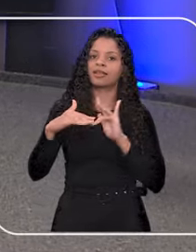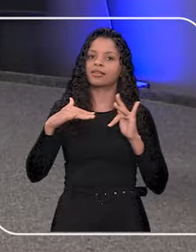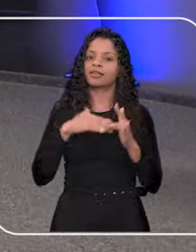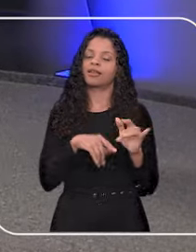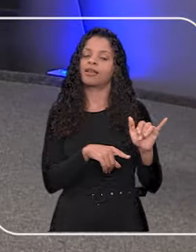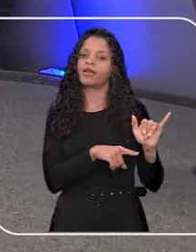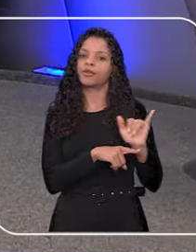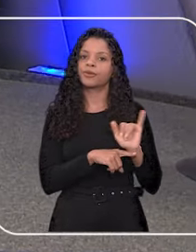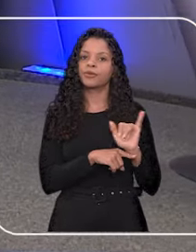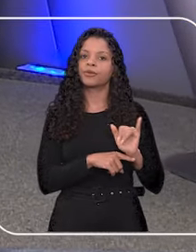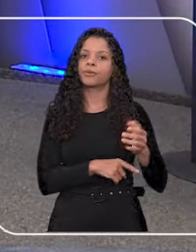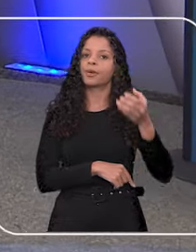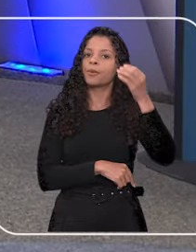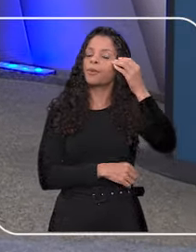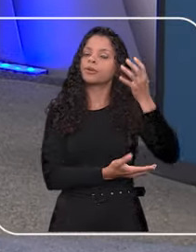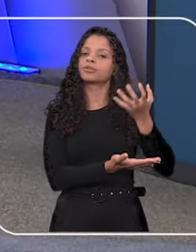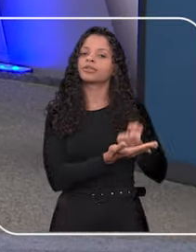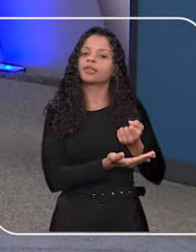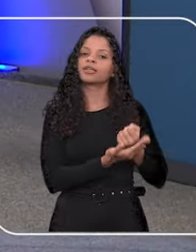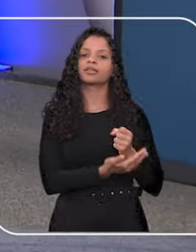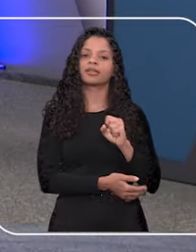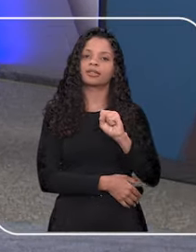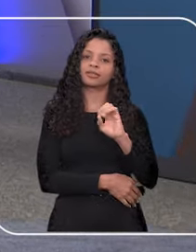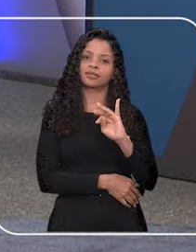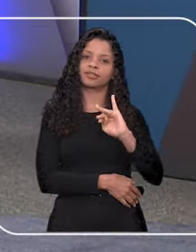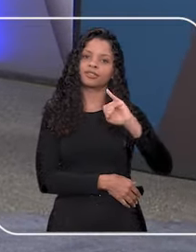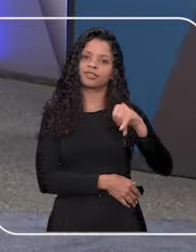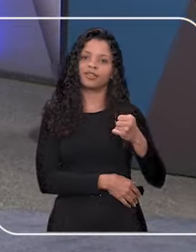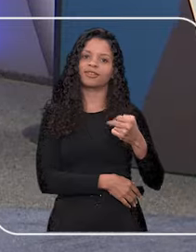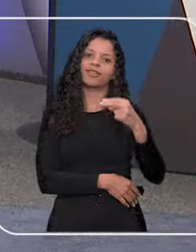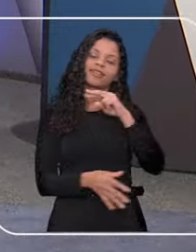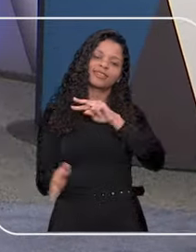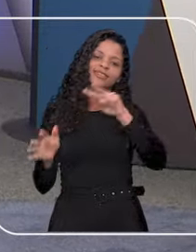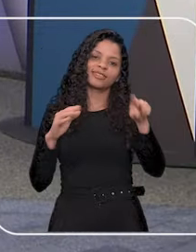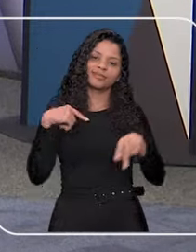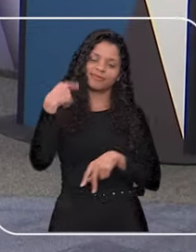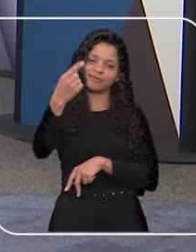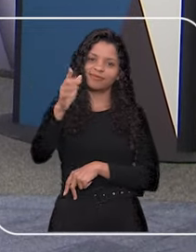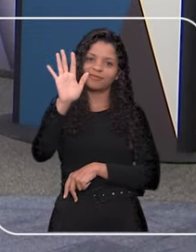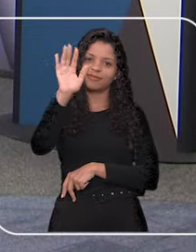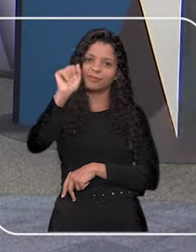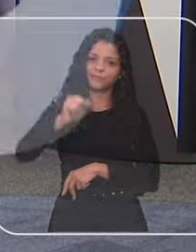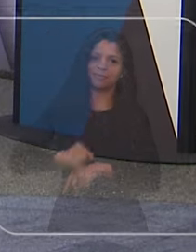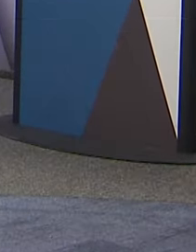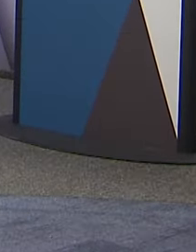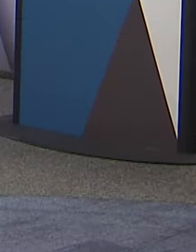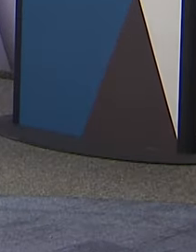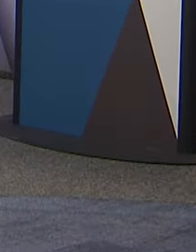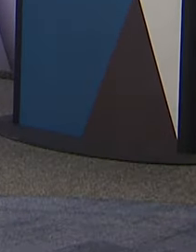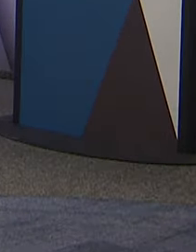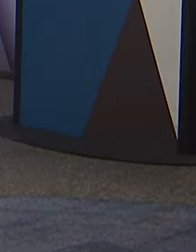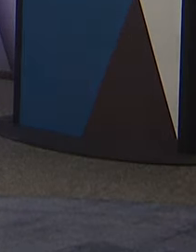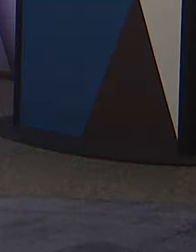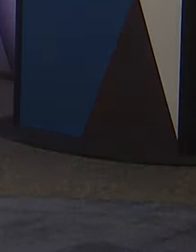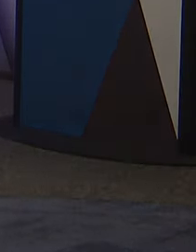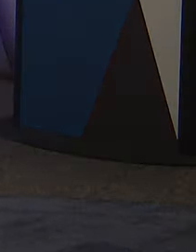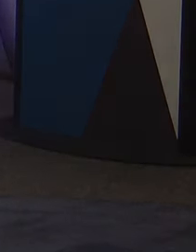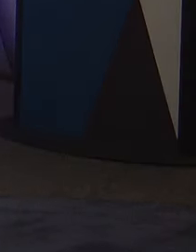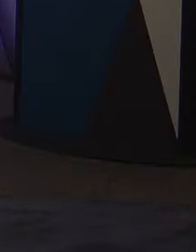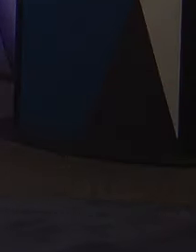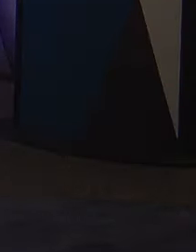sociais YouTube e podcast do STJ até semana que vem tchau tchau C